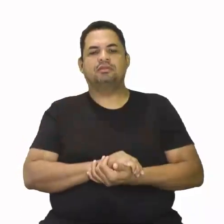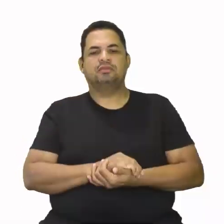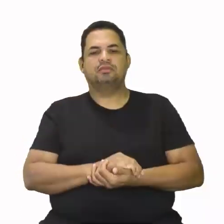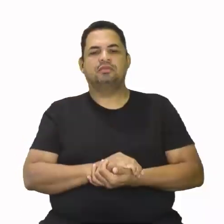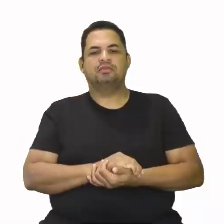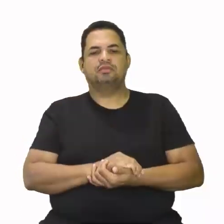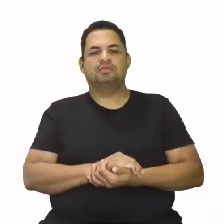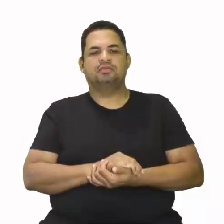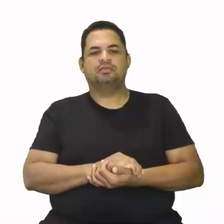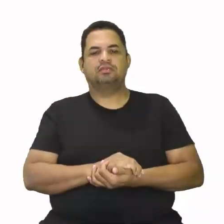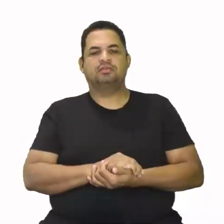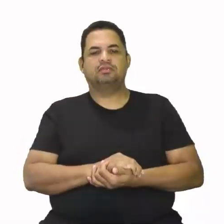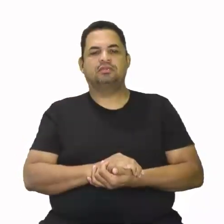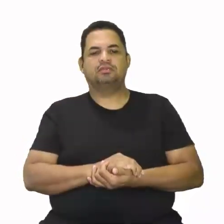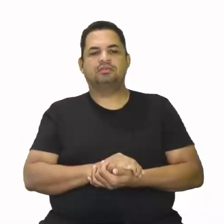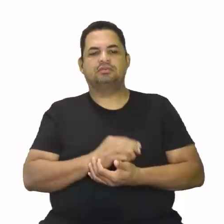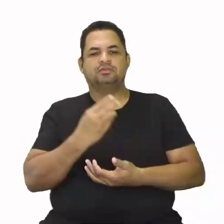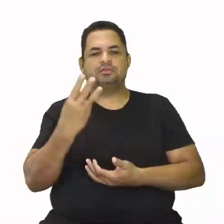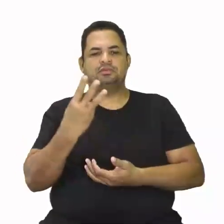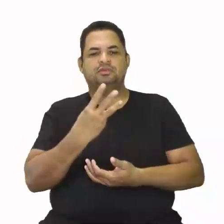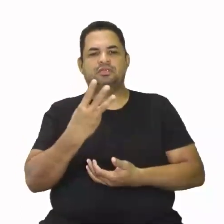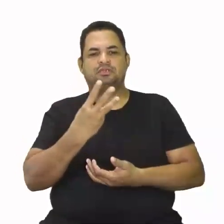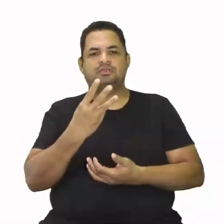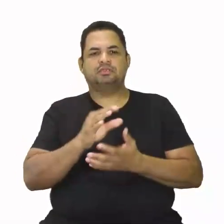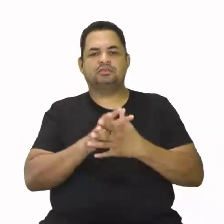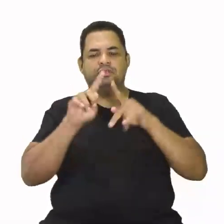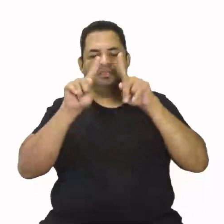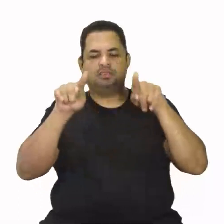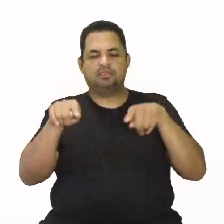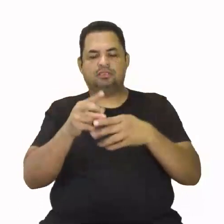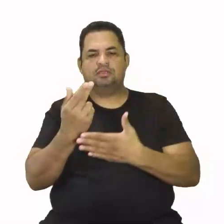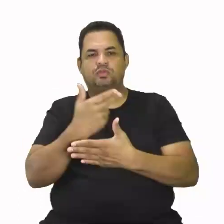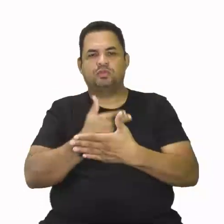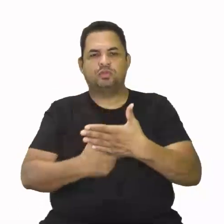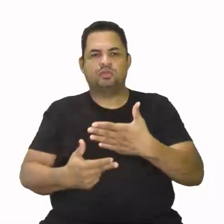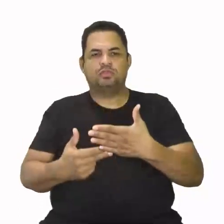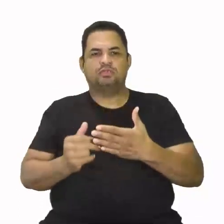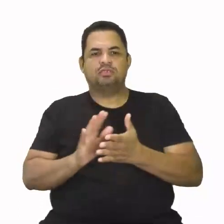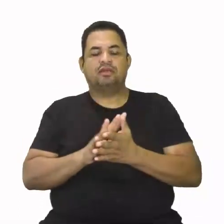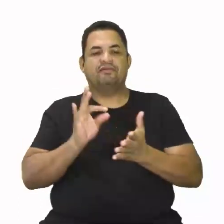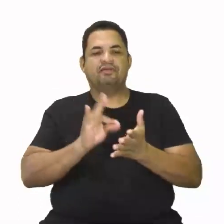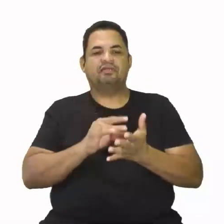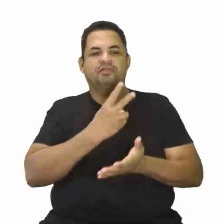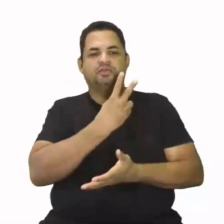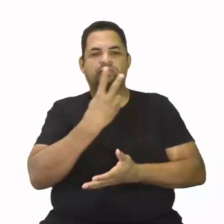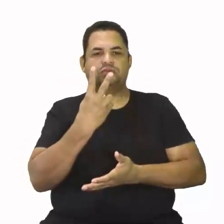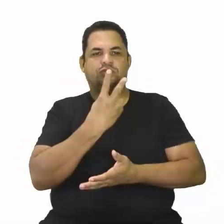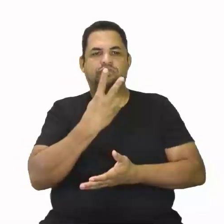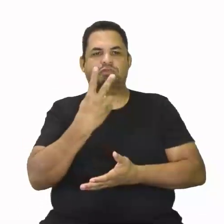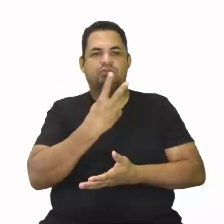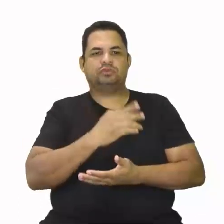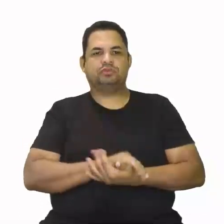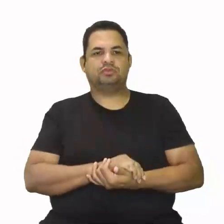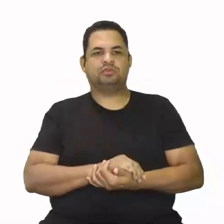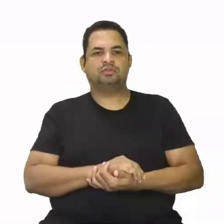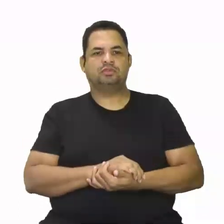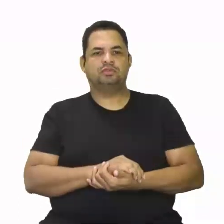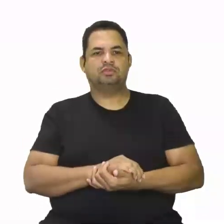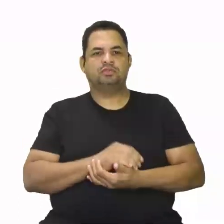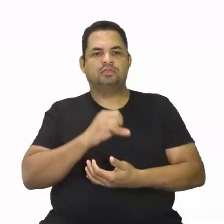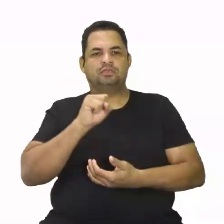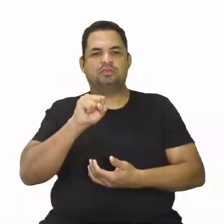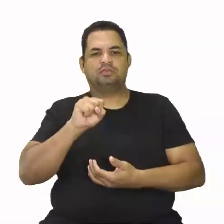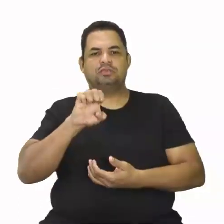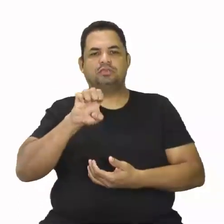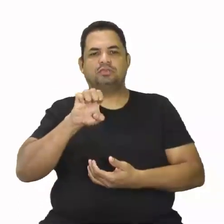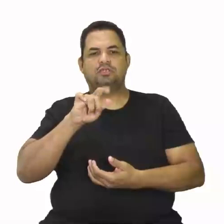que está na terceira tirinha, na verdade está na segunda tirinha e não na terceira,